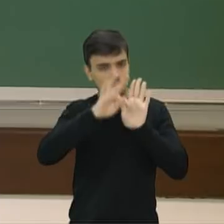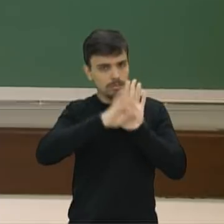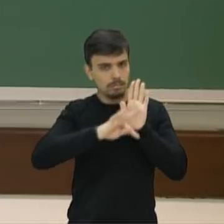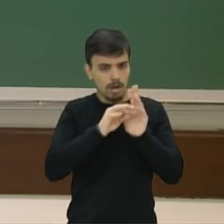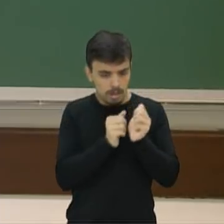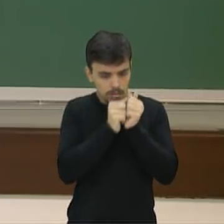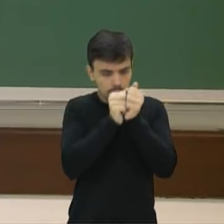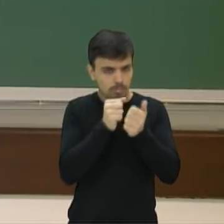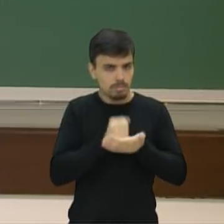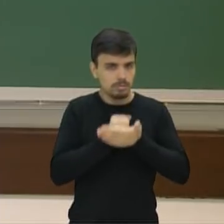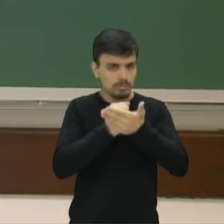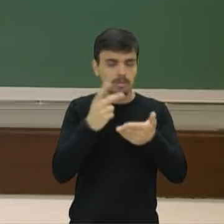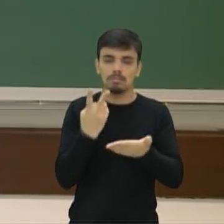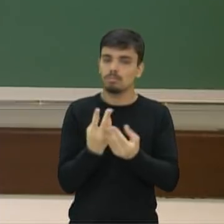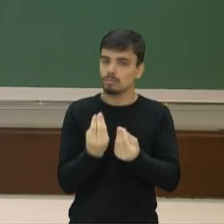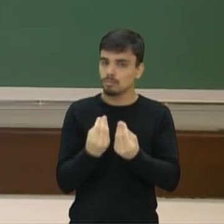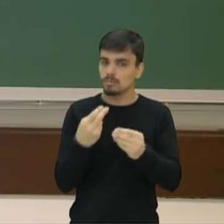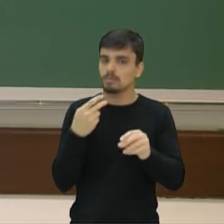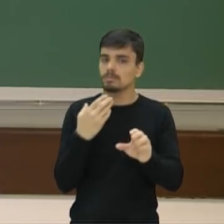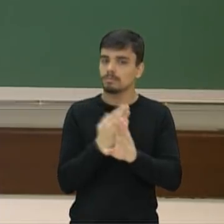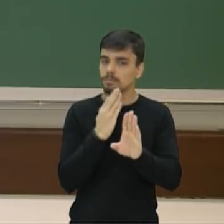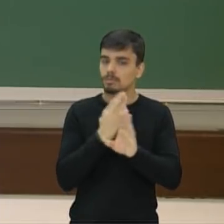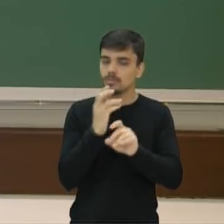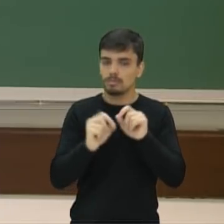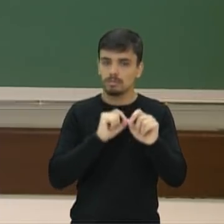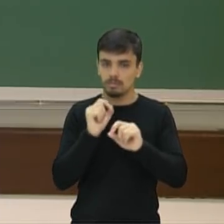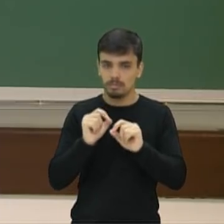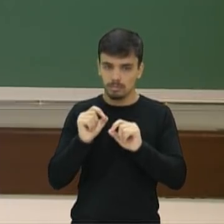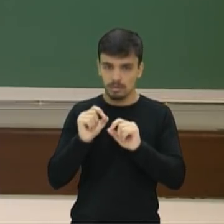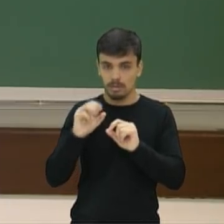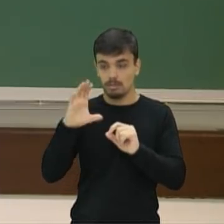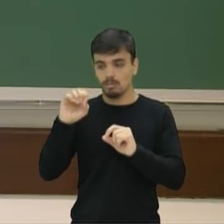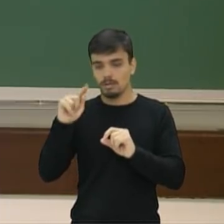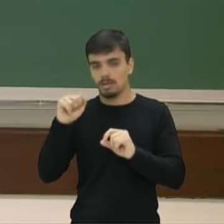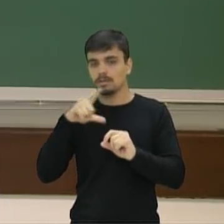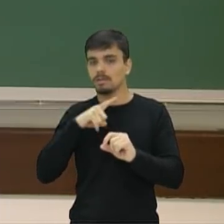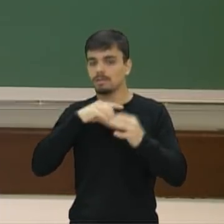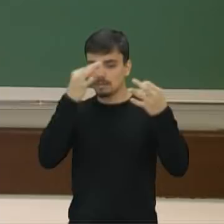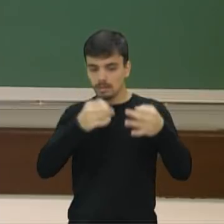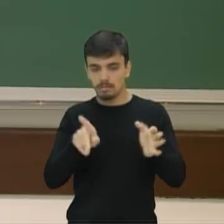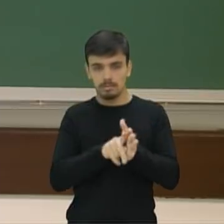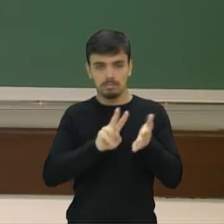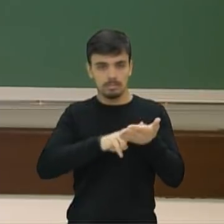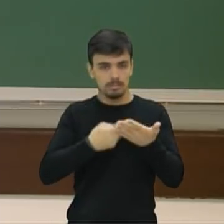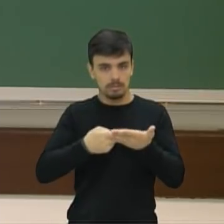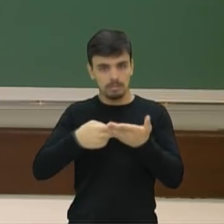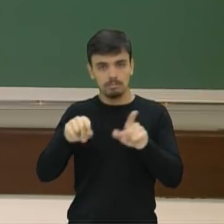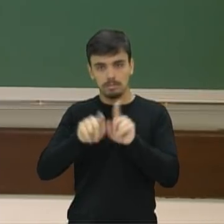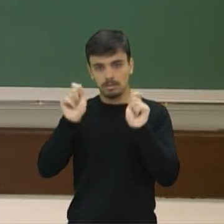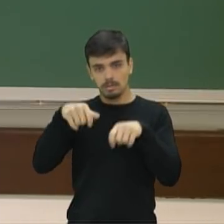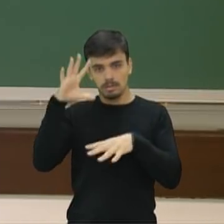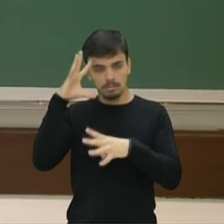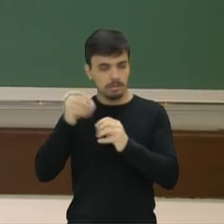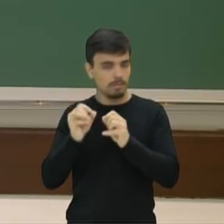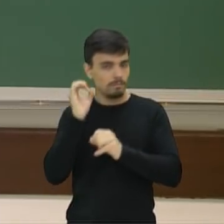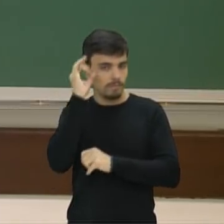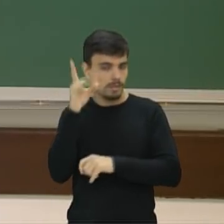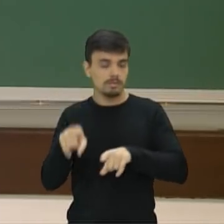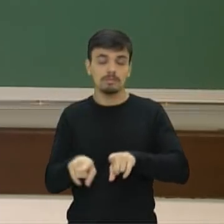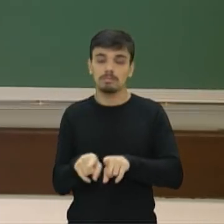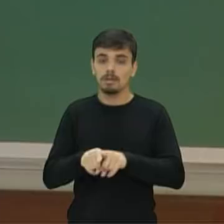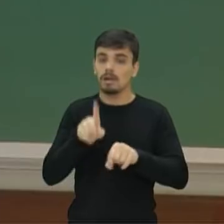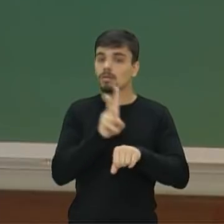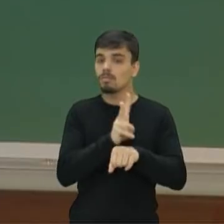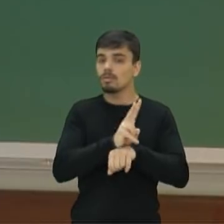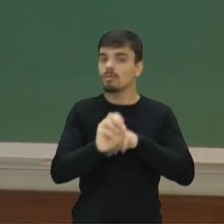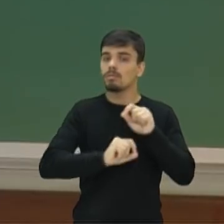inglês, procura sempre os cognatos. Aí ele vai te dar uma certeza da tradução, fica fácil para você entender o texto. Cuida só com